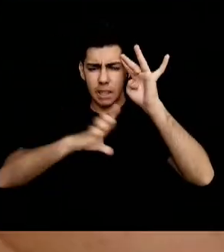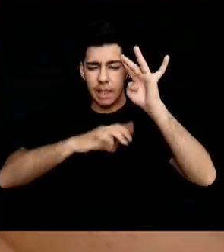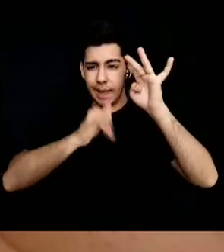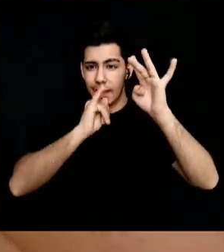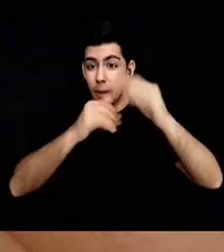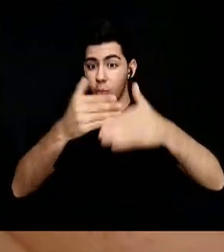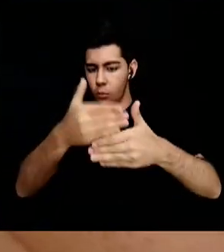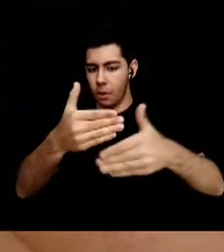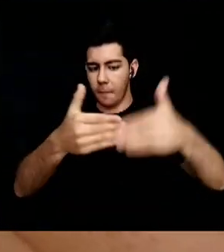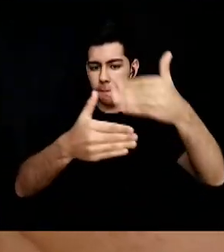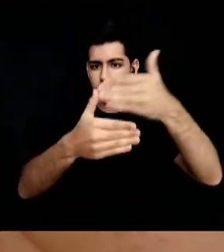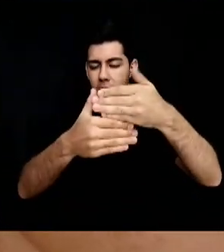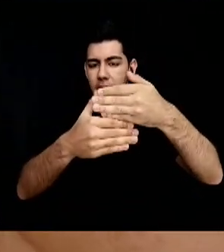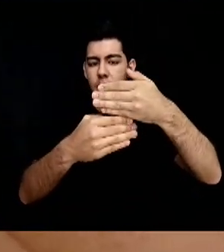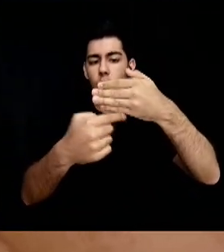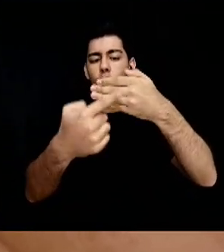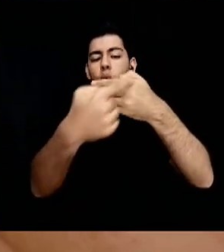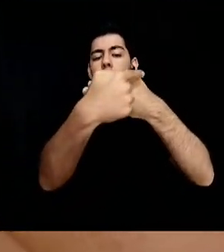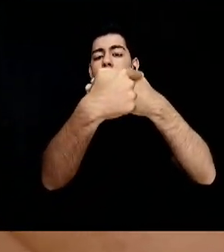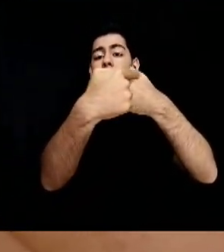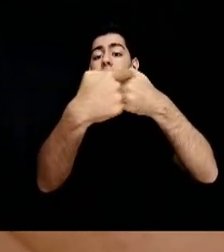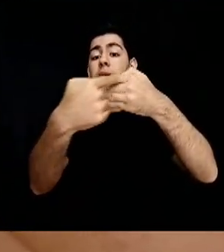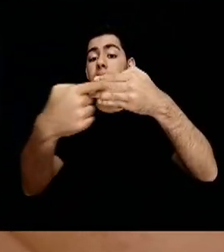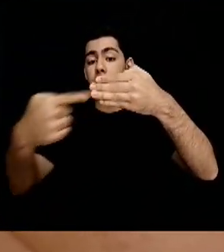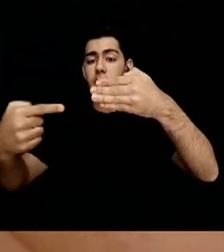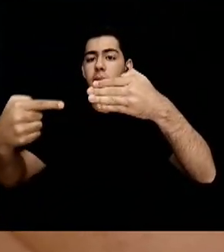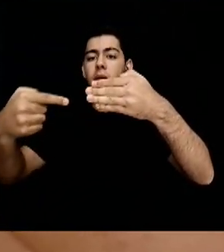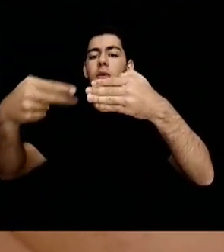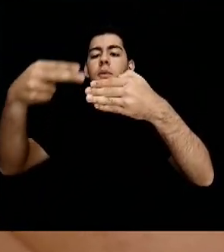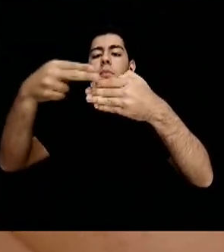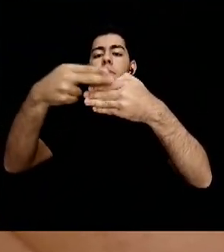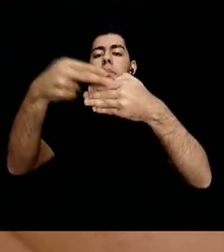e venho ele na diagonal.